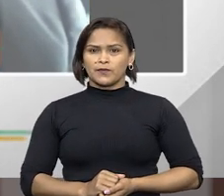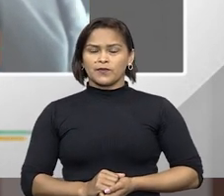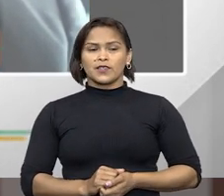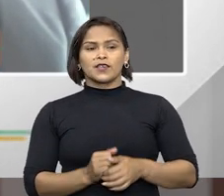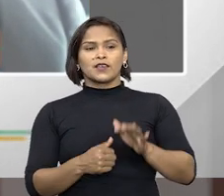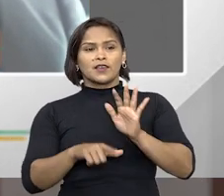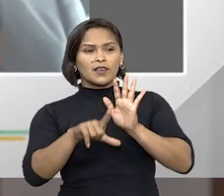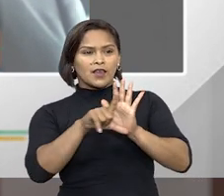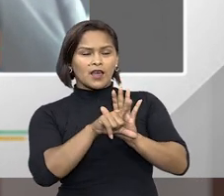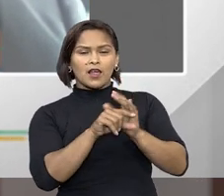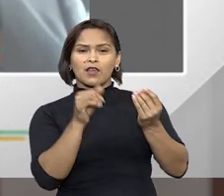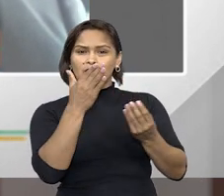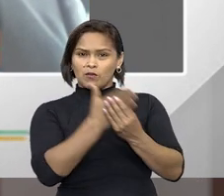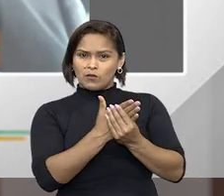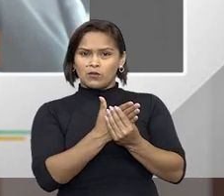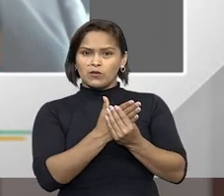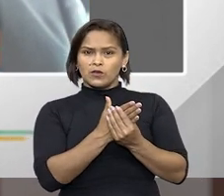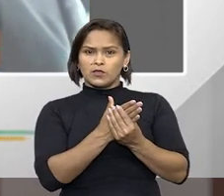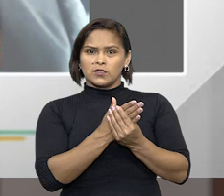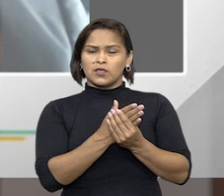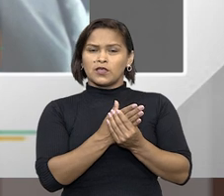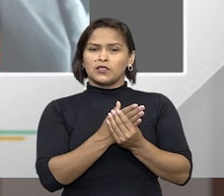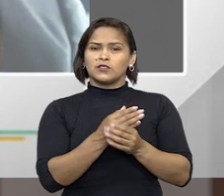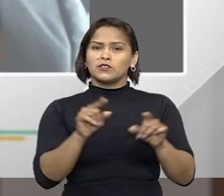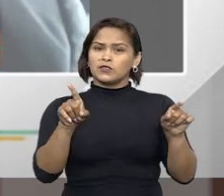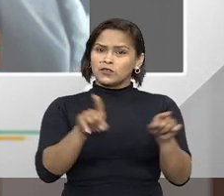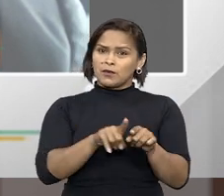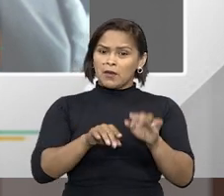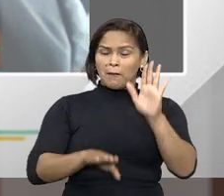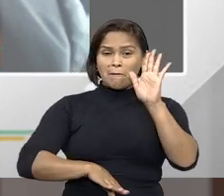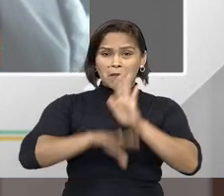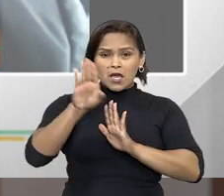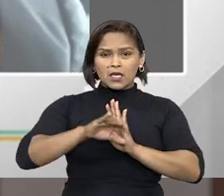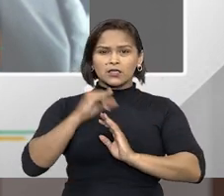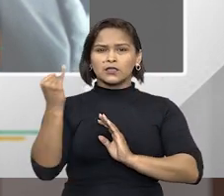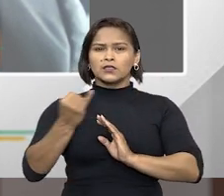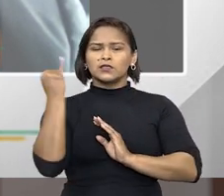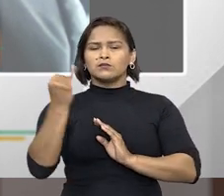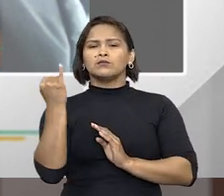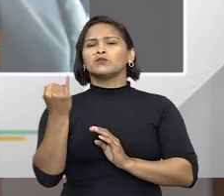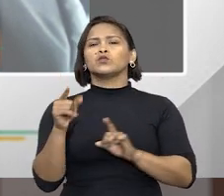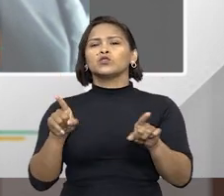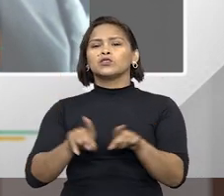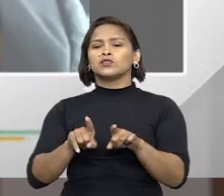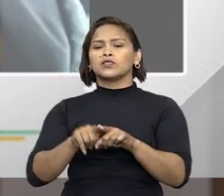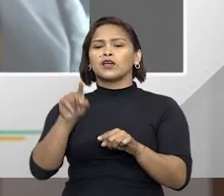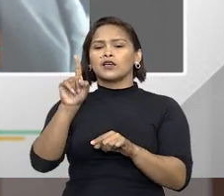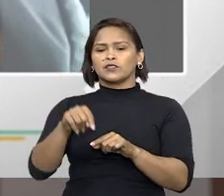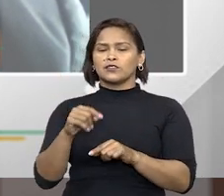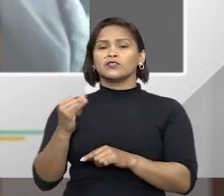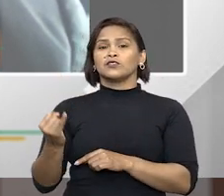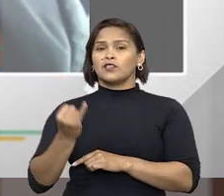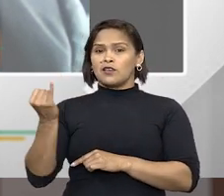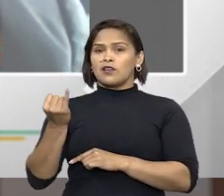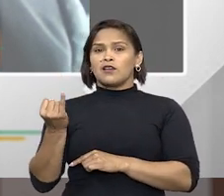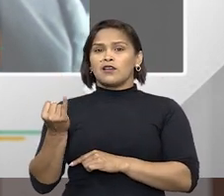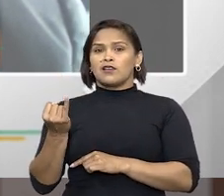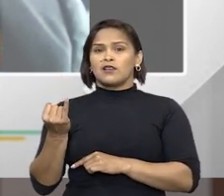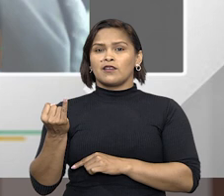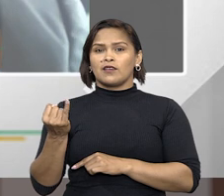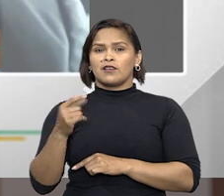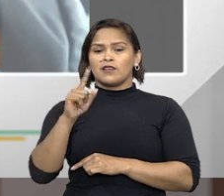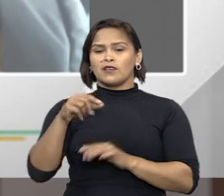processual, a parte mais importante ou relevante, que é a área do direito